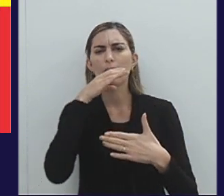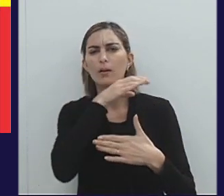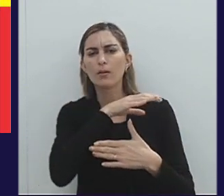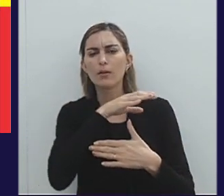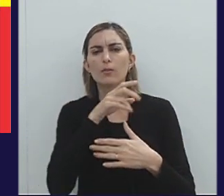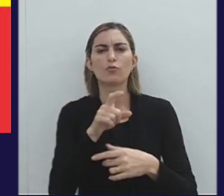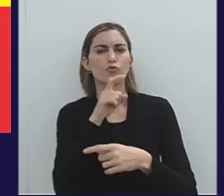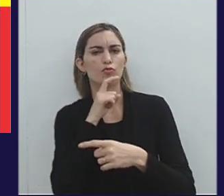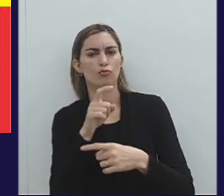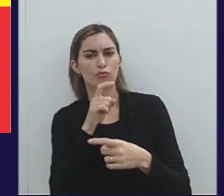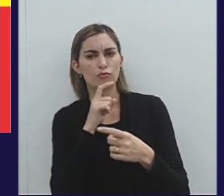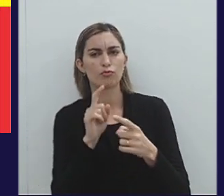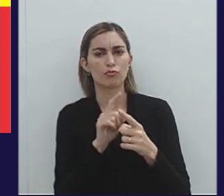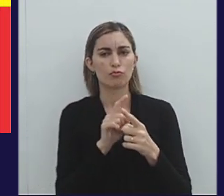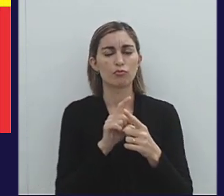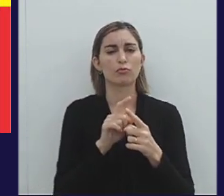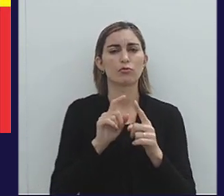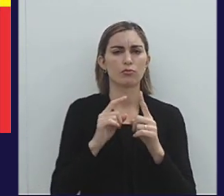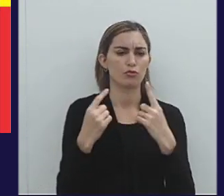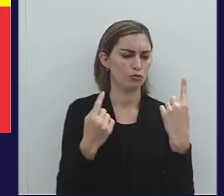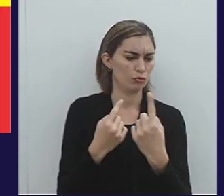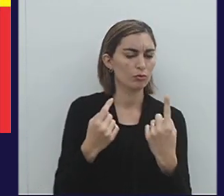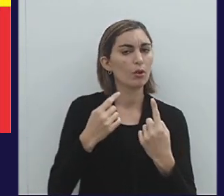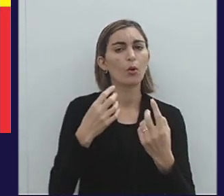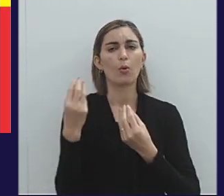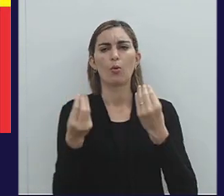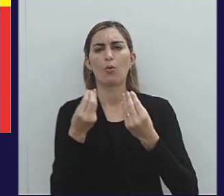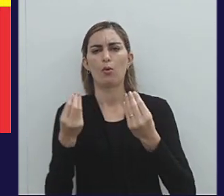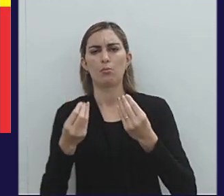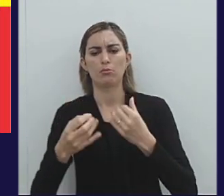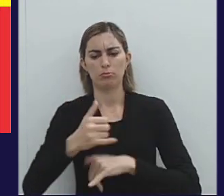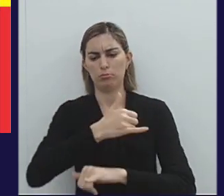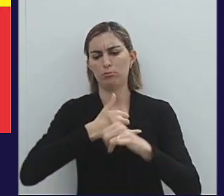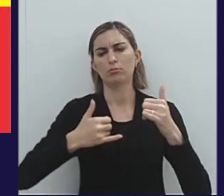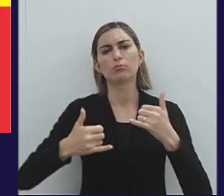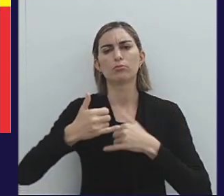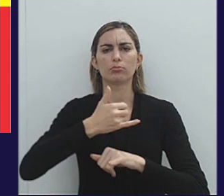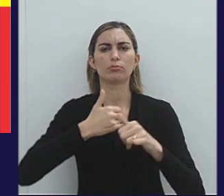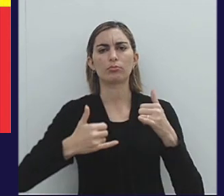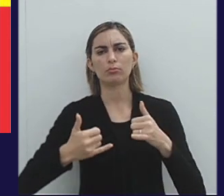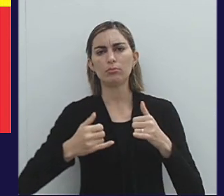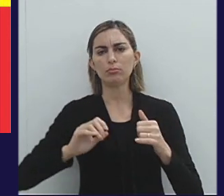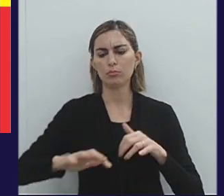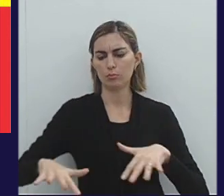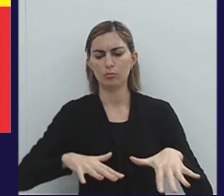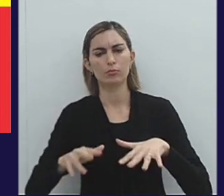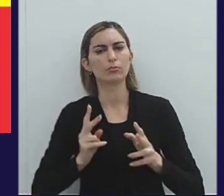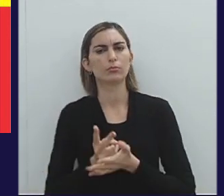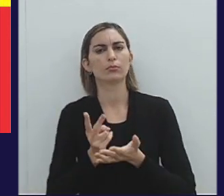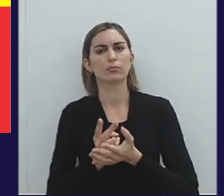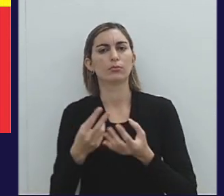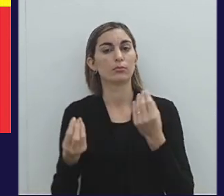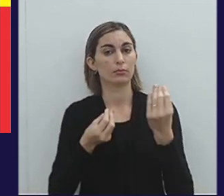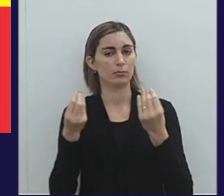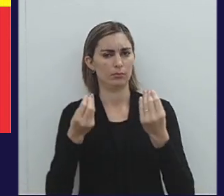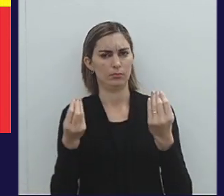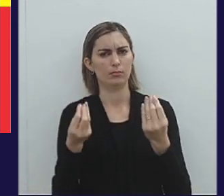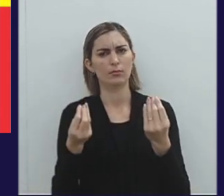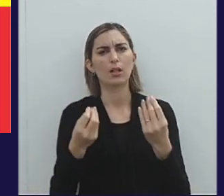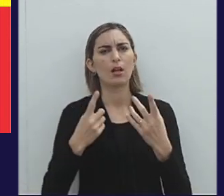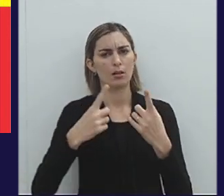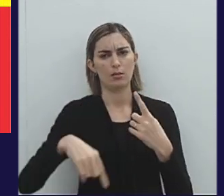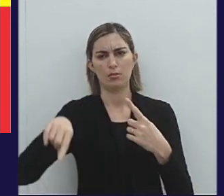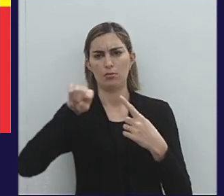aquecer, resfriar e isolar. E como é que o calor, essa energia que está em constante movimento, ele vai funcionar,